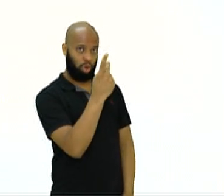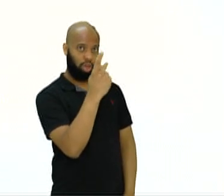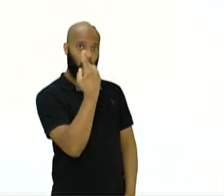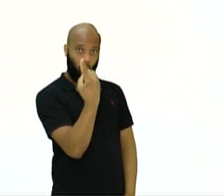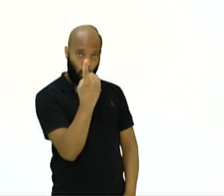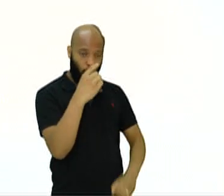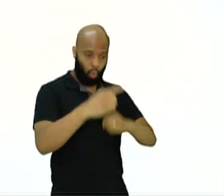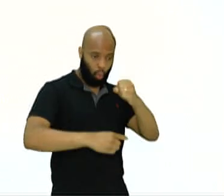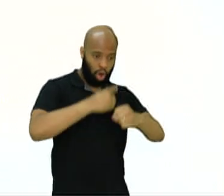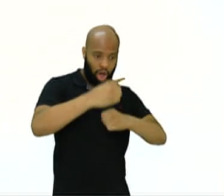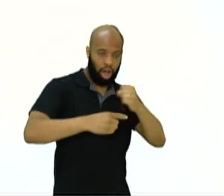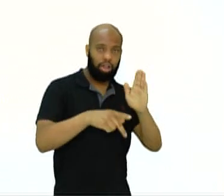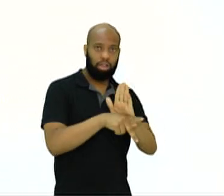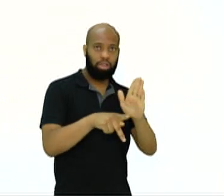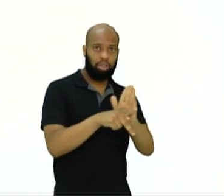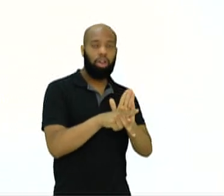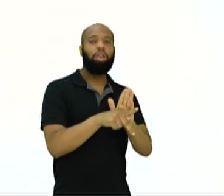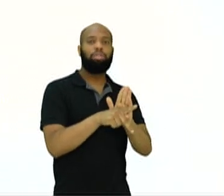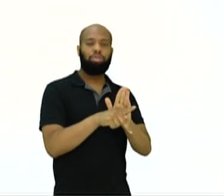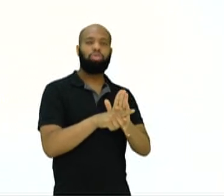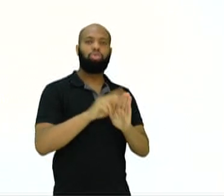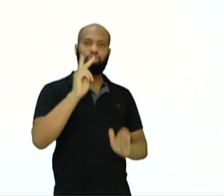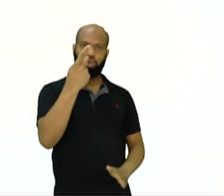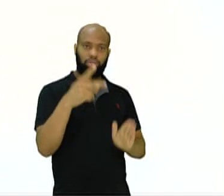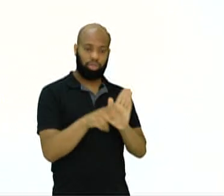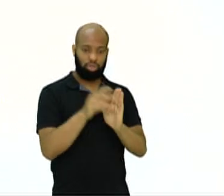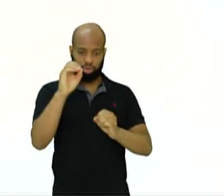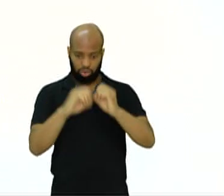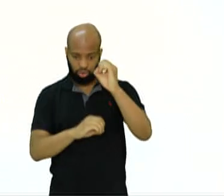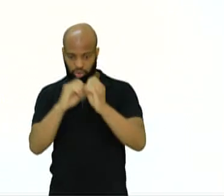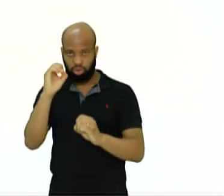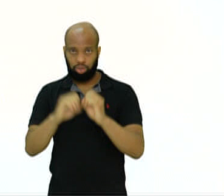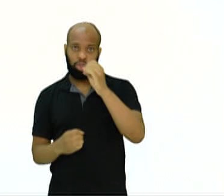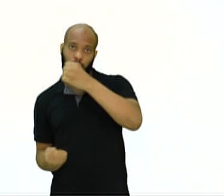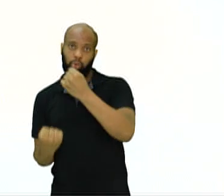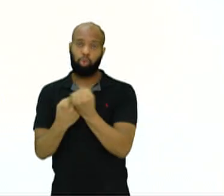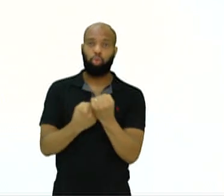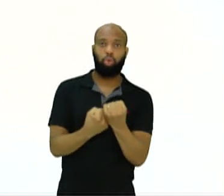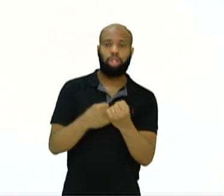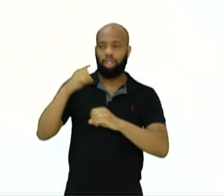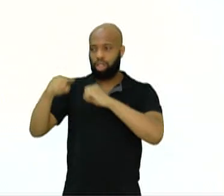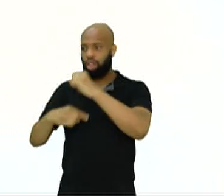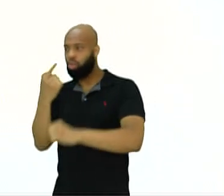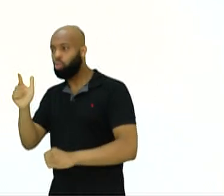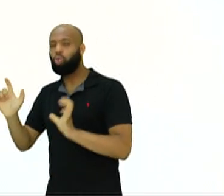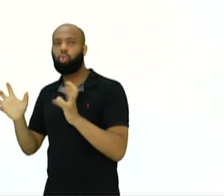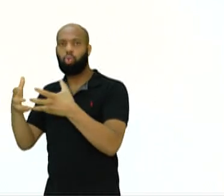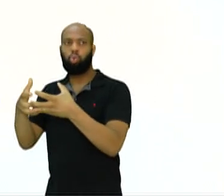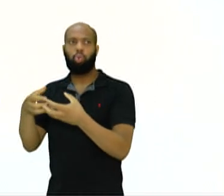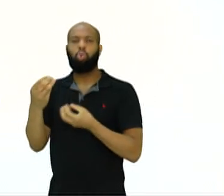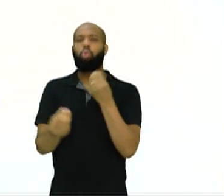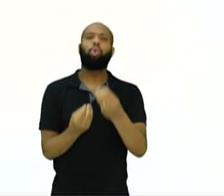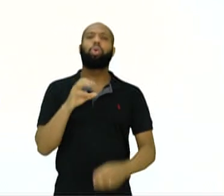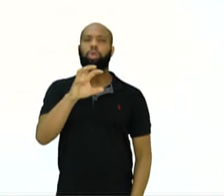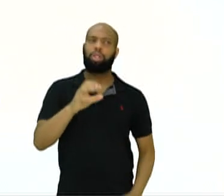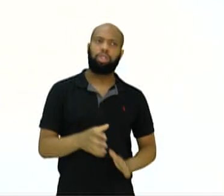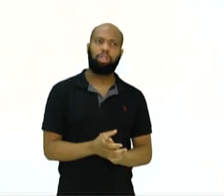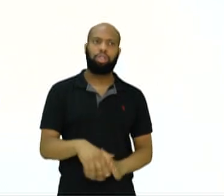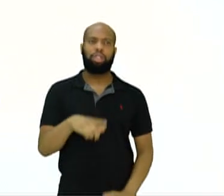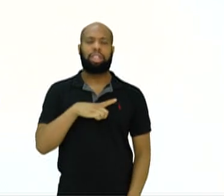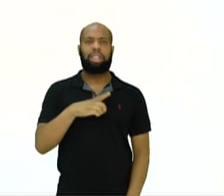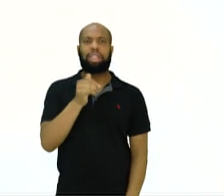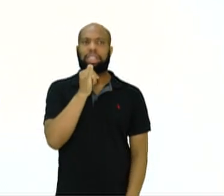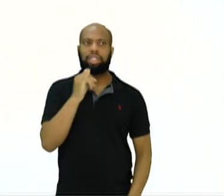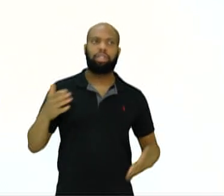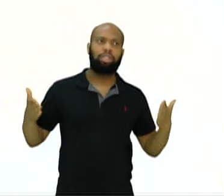de hidrogênio da molécula por átomo de um outro grupo, correto? Como que seria isso? Eu tenho um